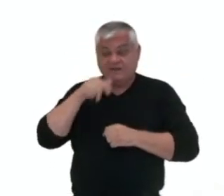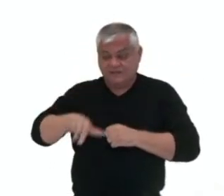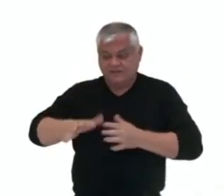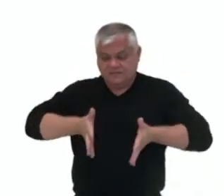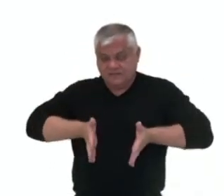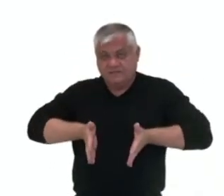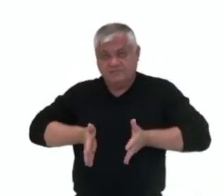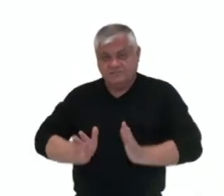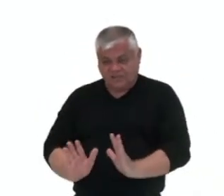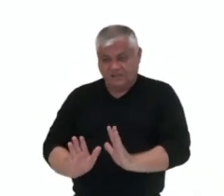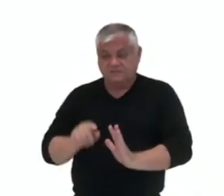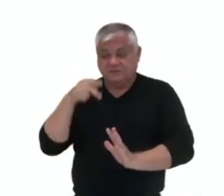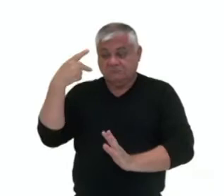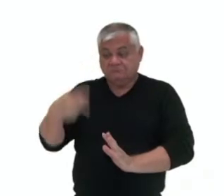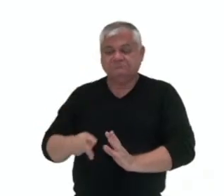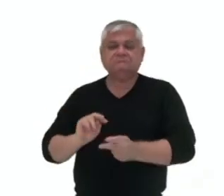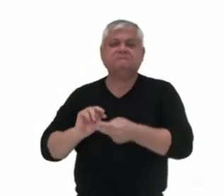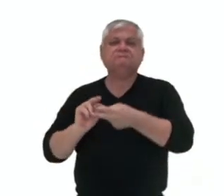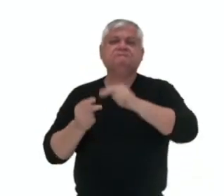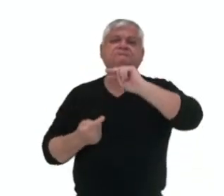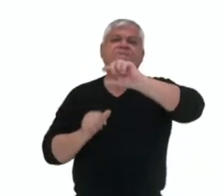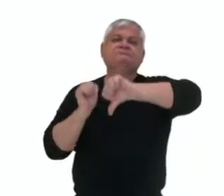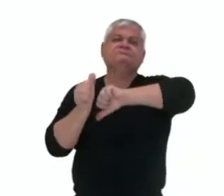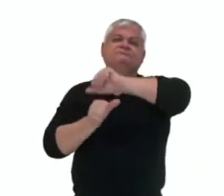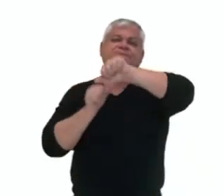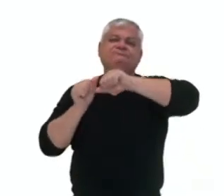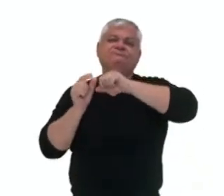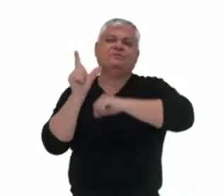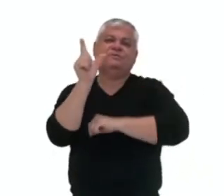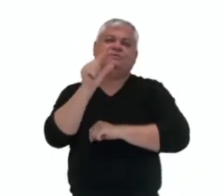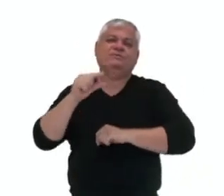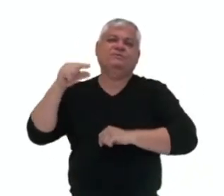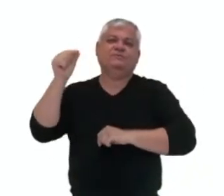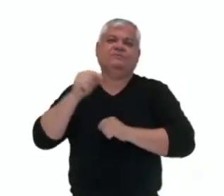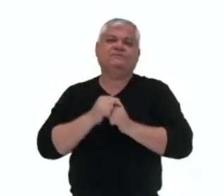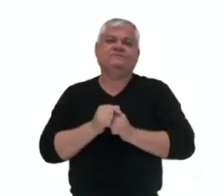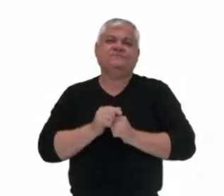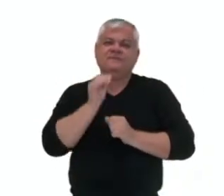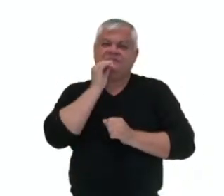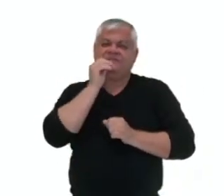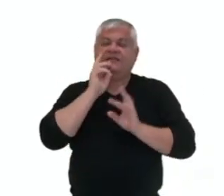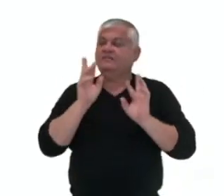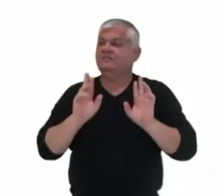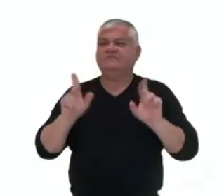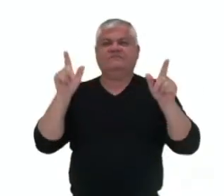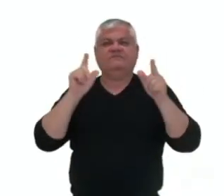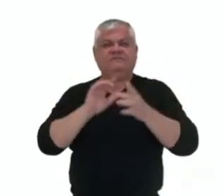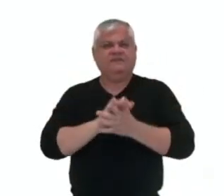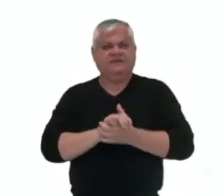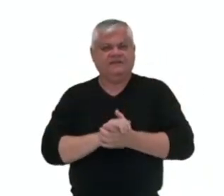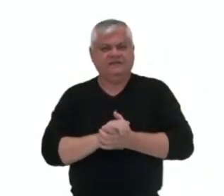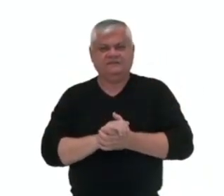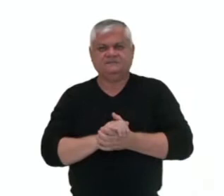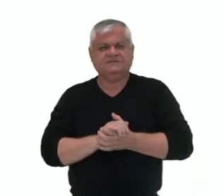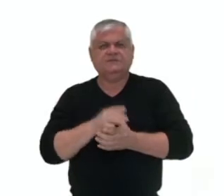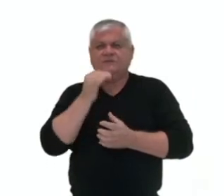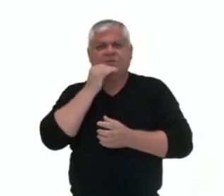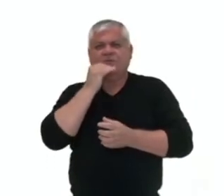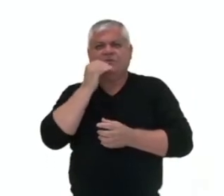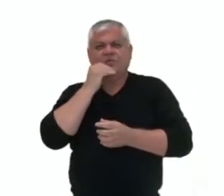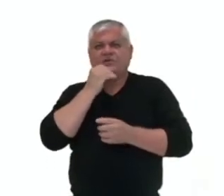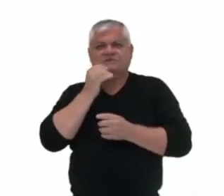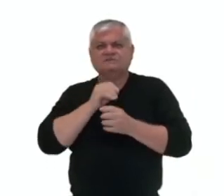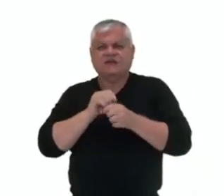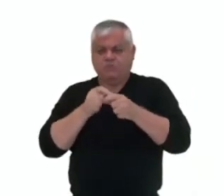nasce com essa alteração, né? E o que que acontece na hemácia dela? A hemácia dela é diferente, ela não consegue carregar uma